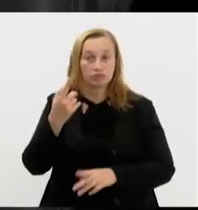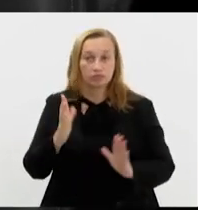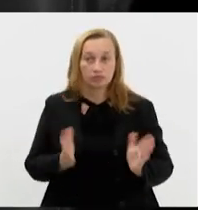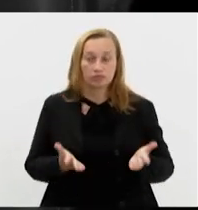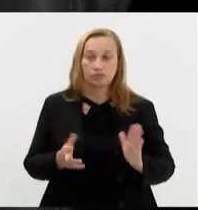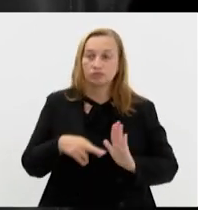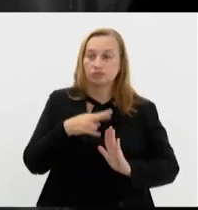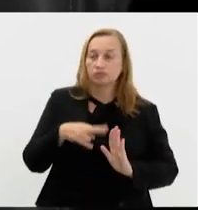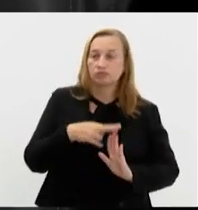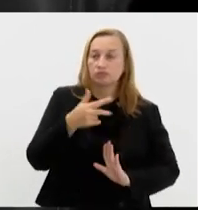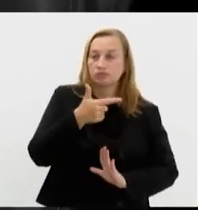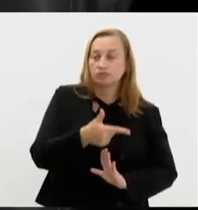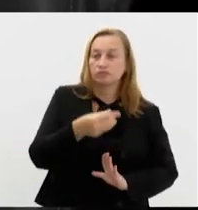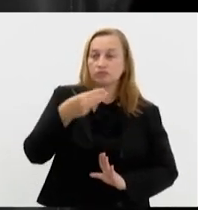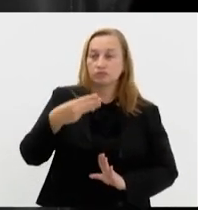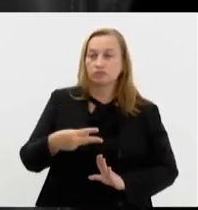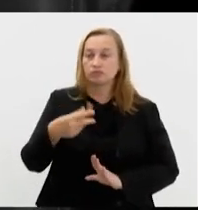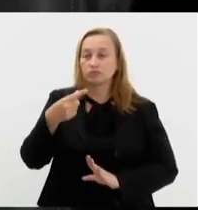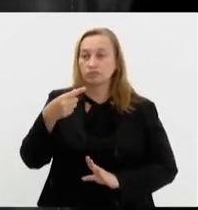resolução